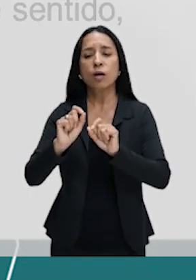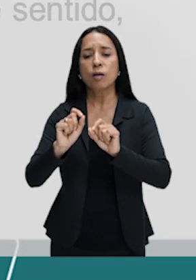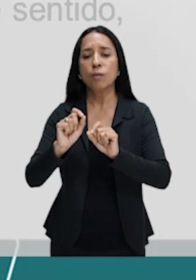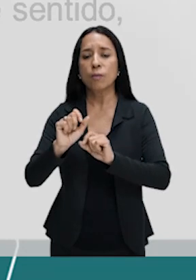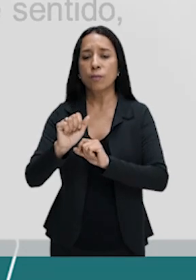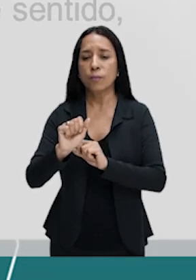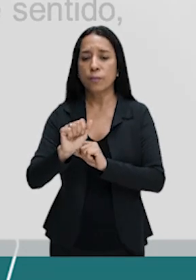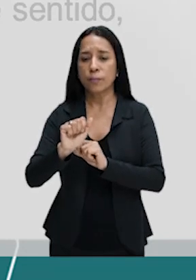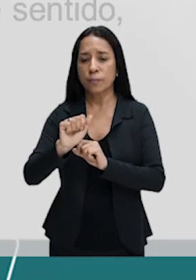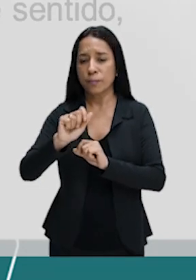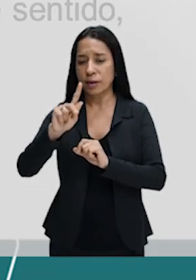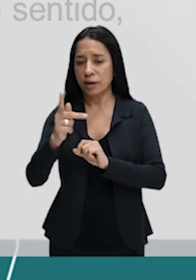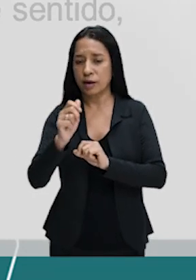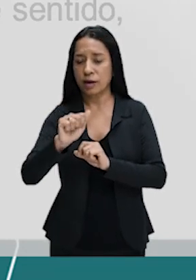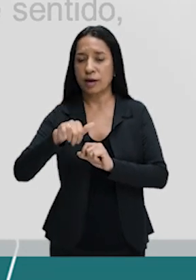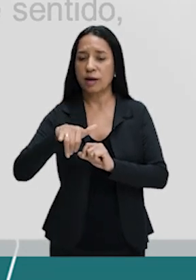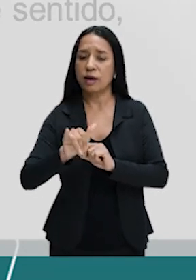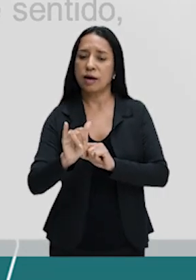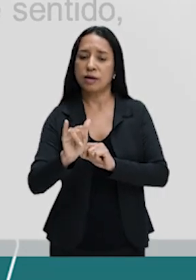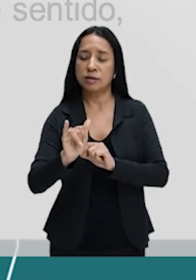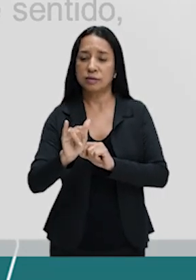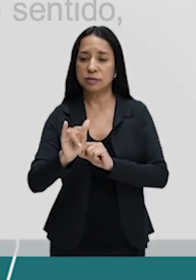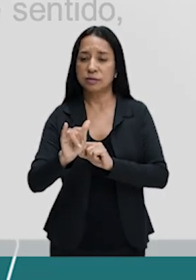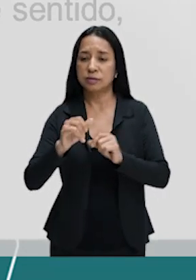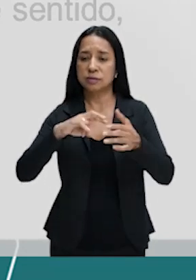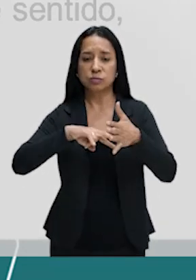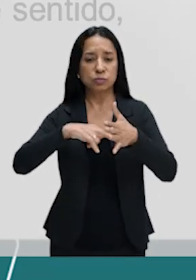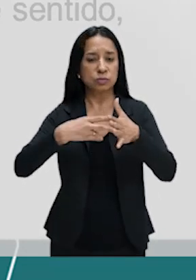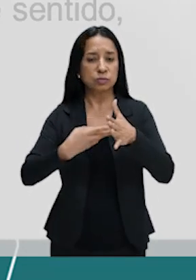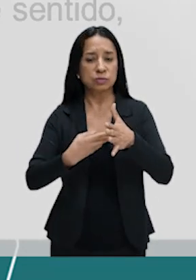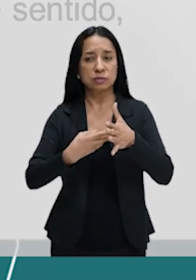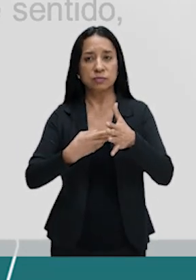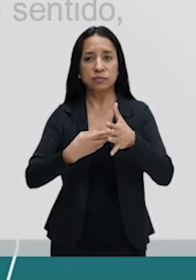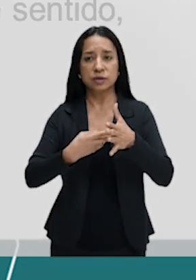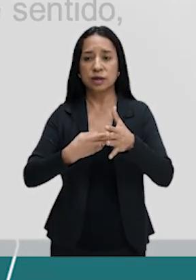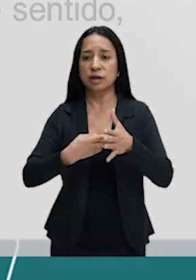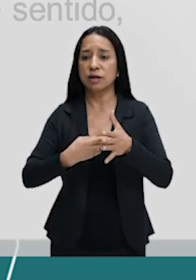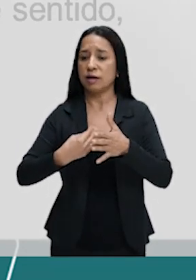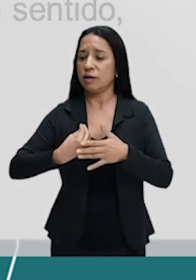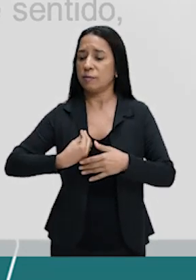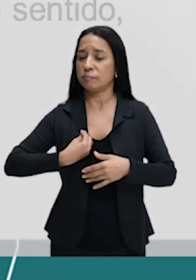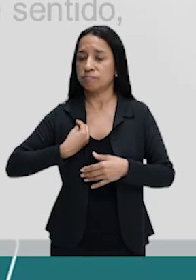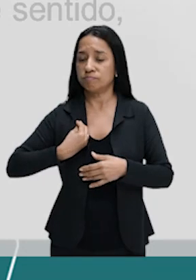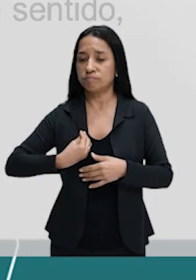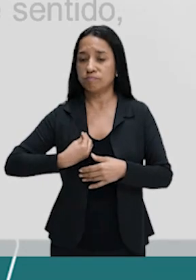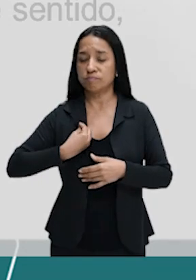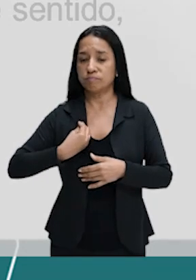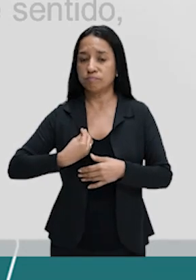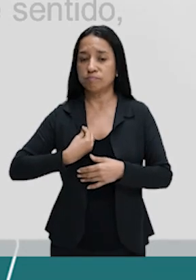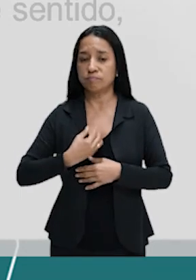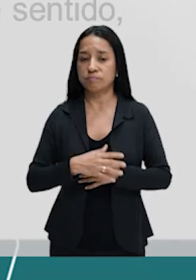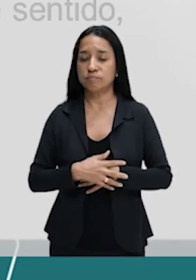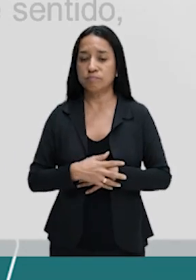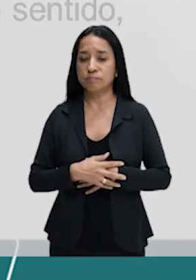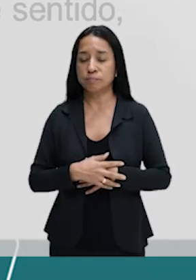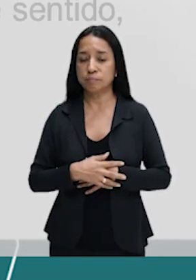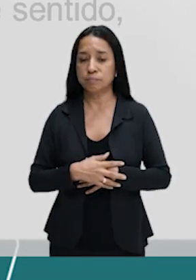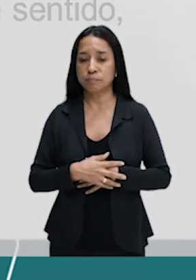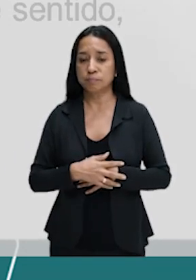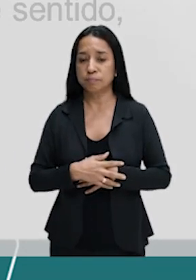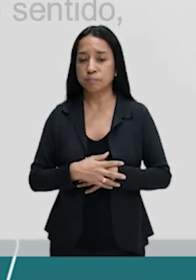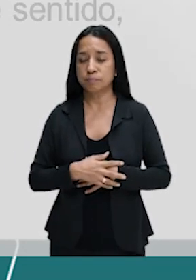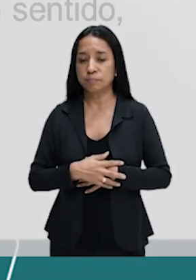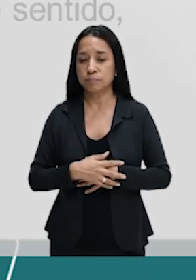Hay, tá? Com esse sentido, significa existir. Olha o exemplo. En esse restaurante,